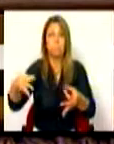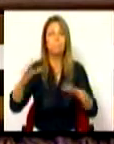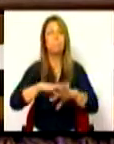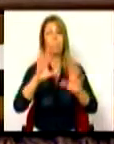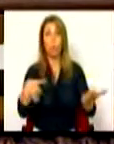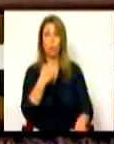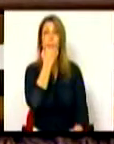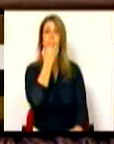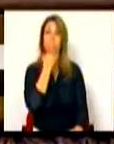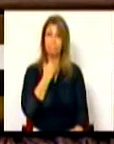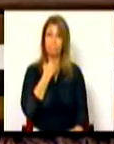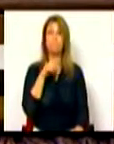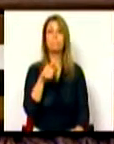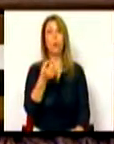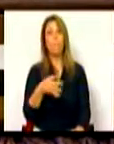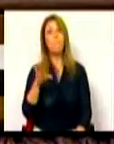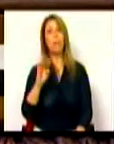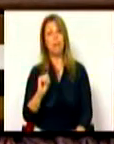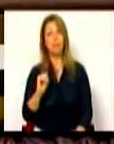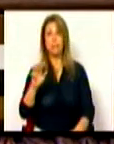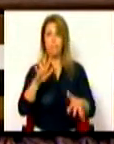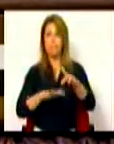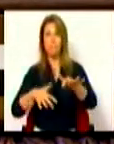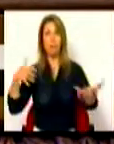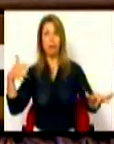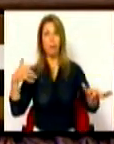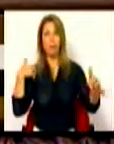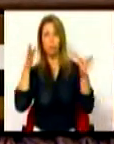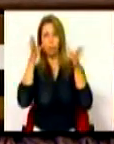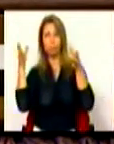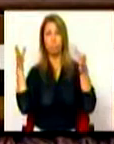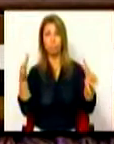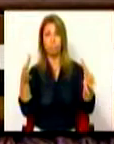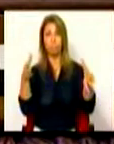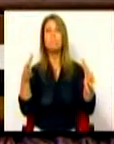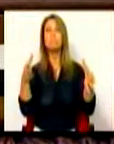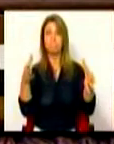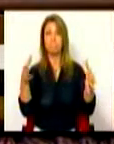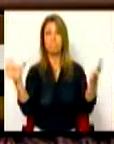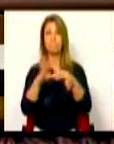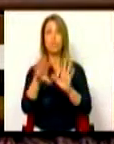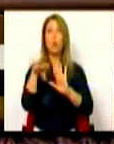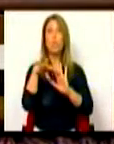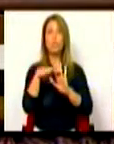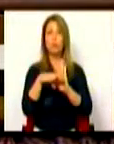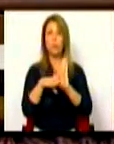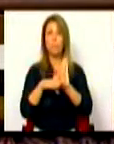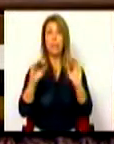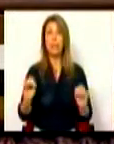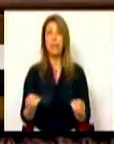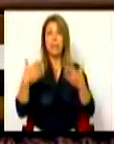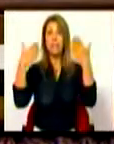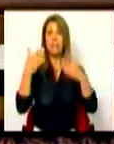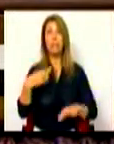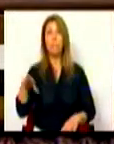Socialista que o Parlamento se debruce de forma tão atenta sobre um programa da iniciativa do